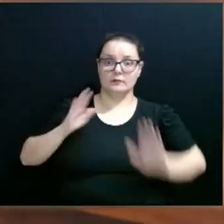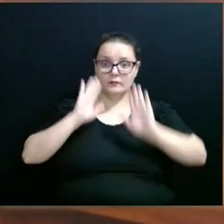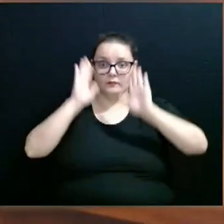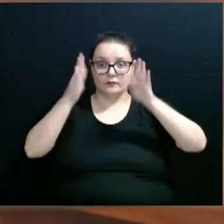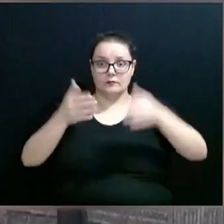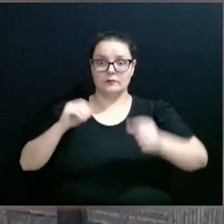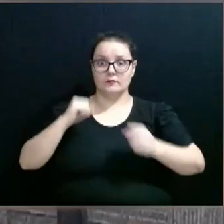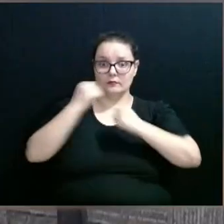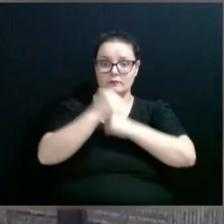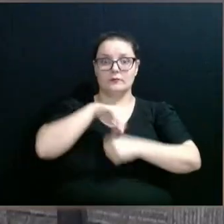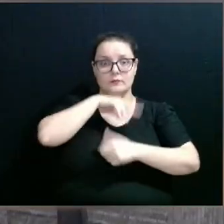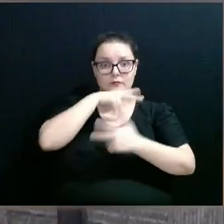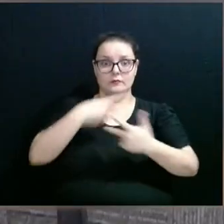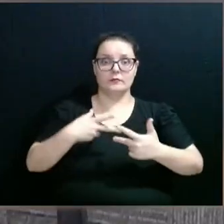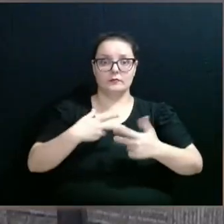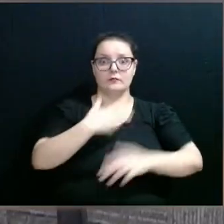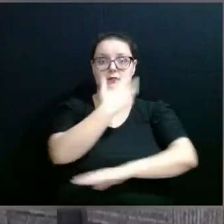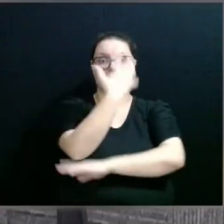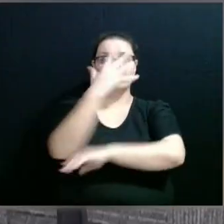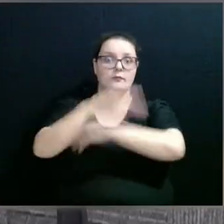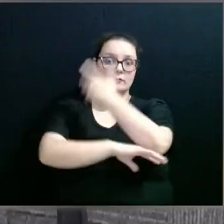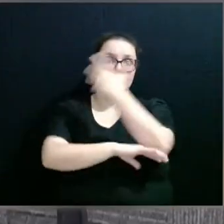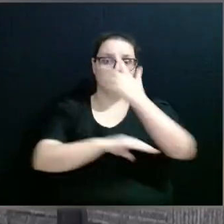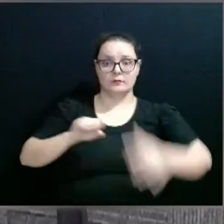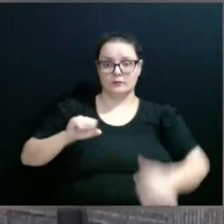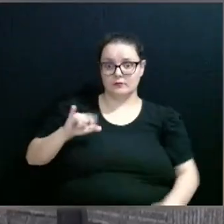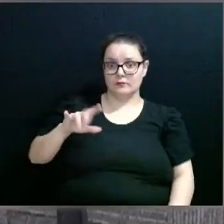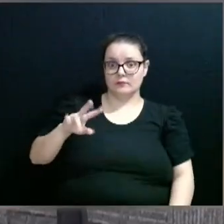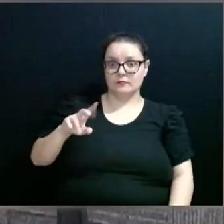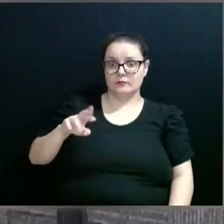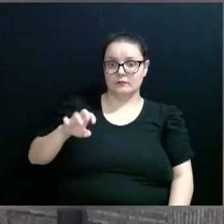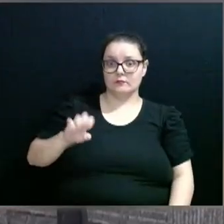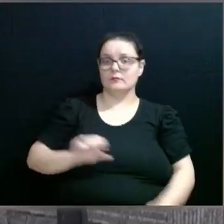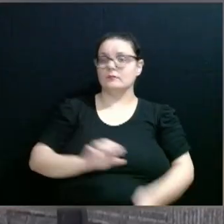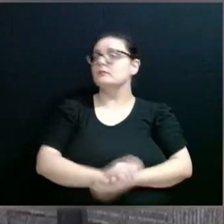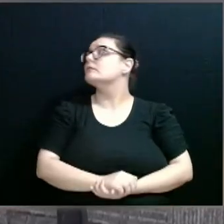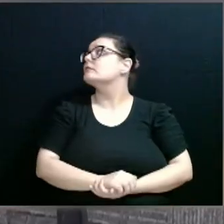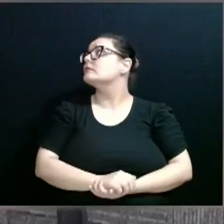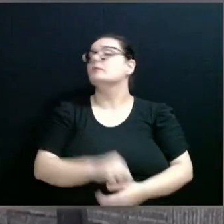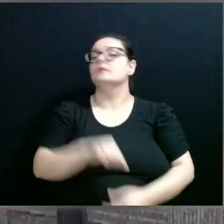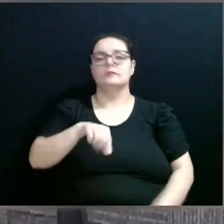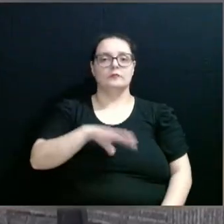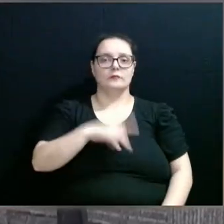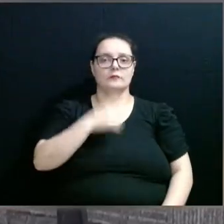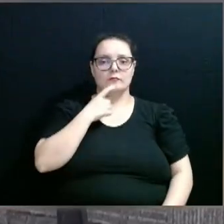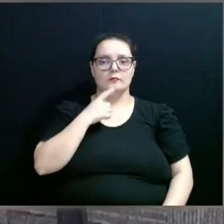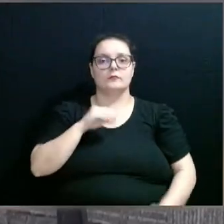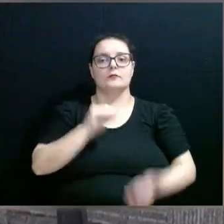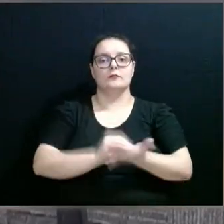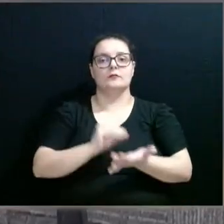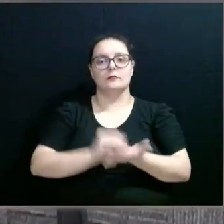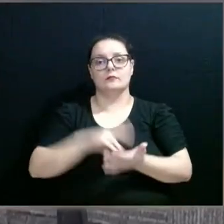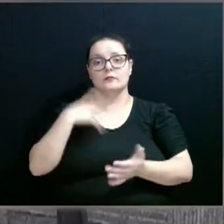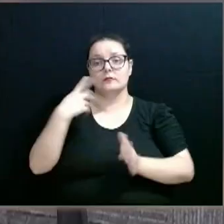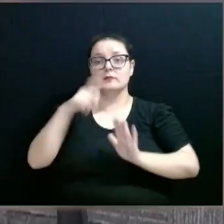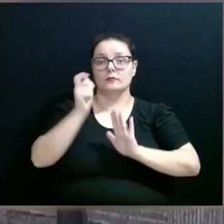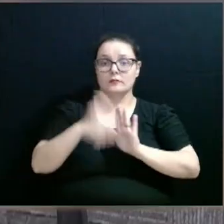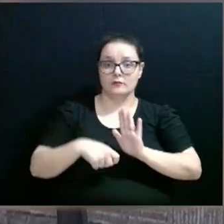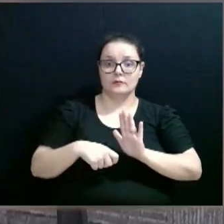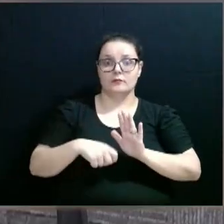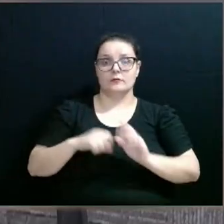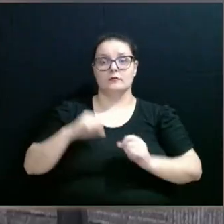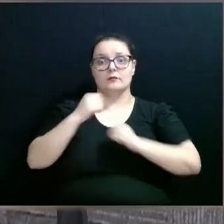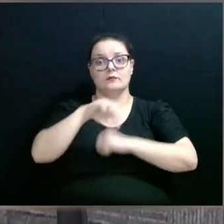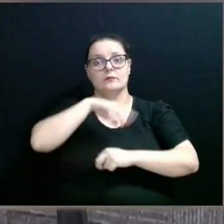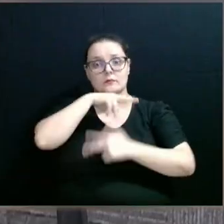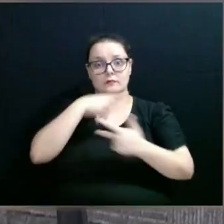animais silvestres. Em Campinas, nós vivemos uma crise pela ausência de uma política pública efetiva para a proteção de animais silvestres.